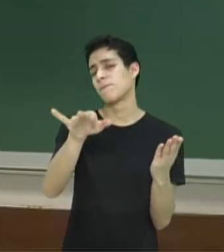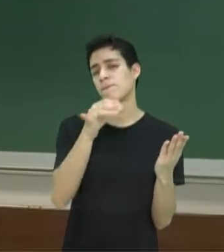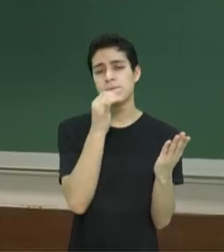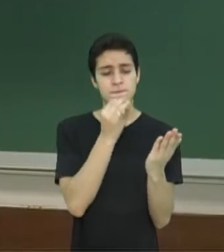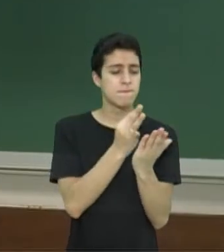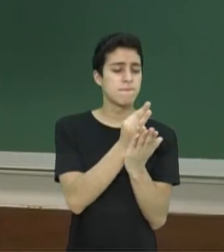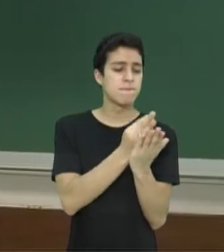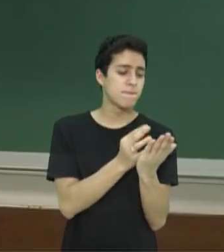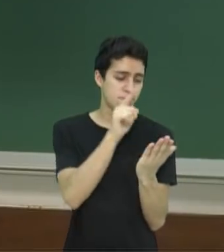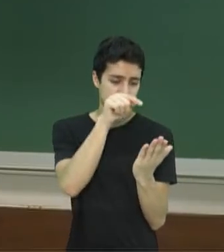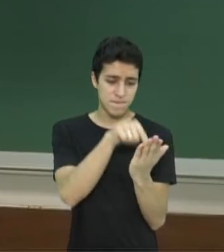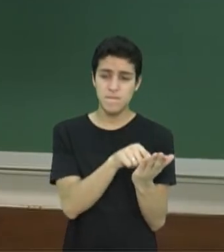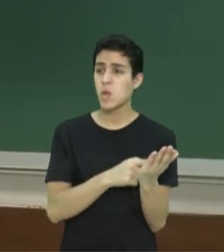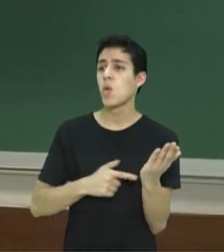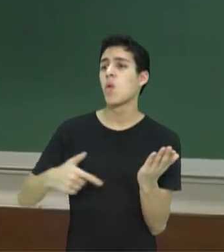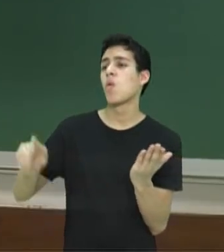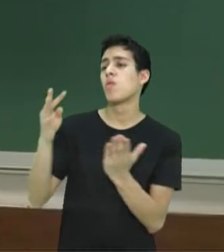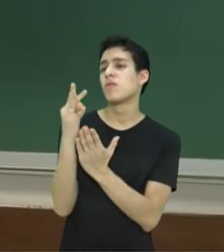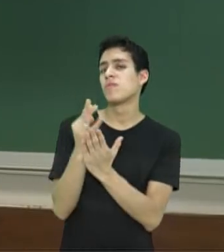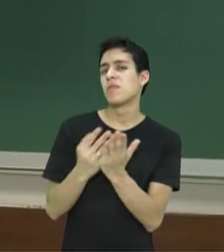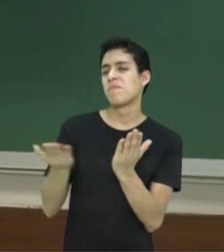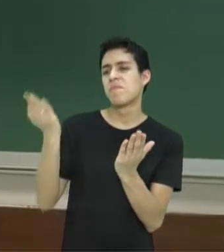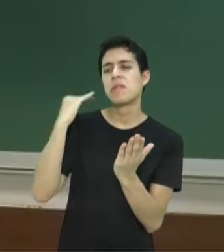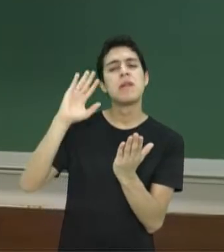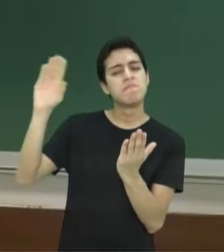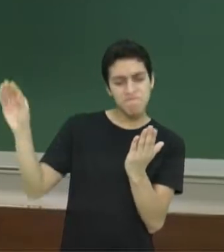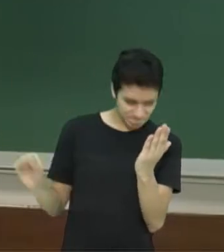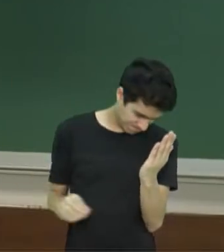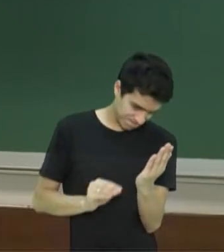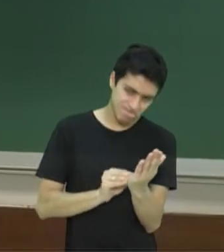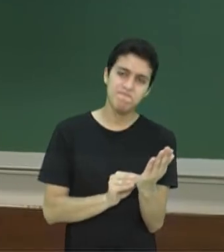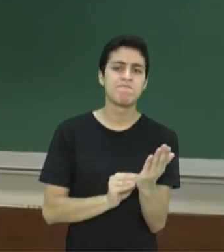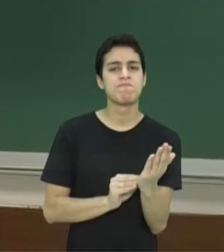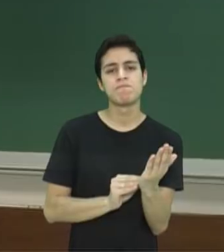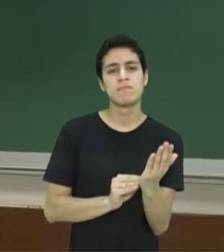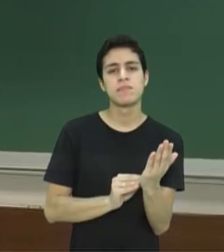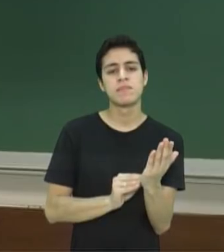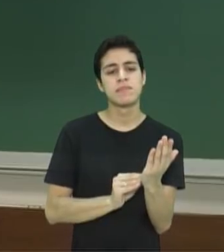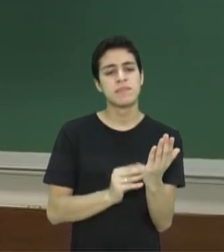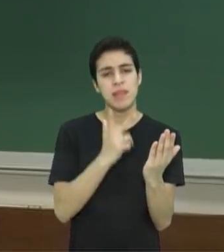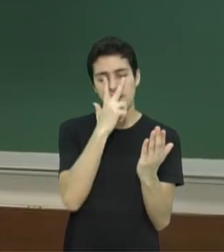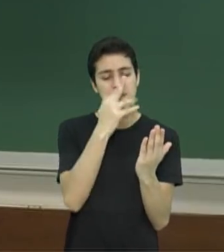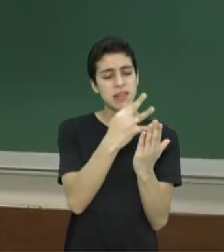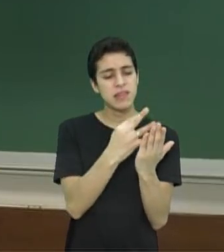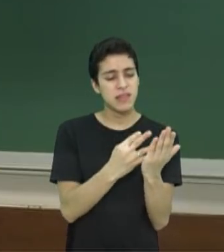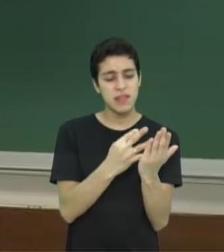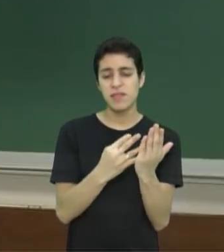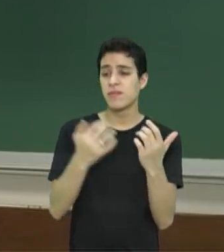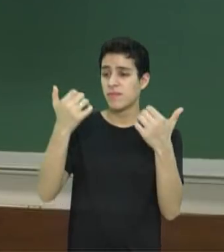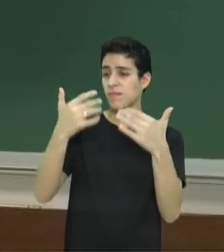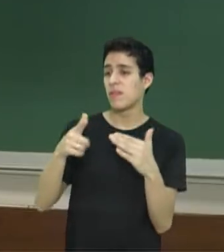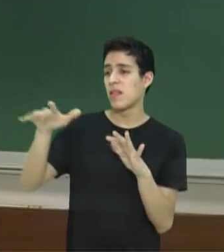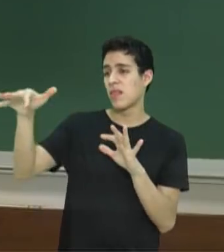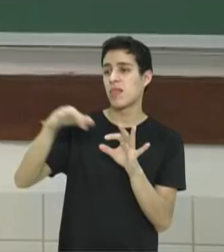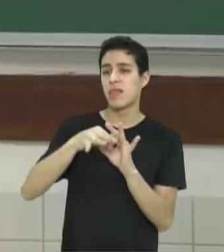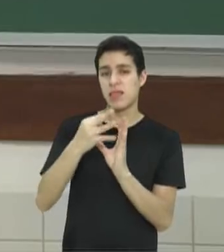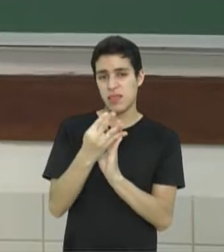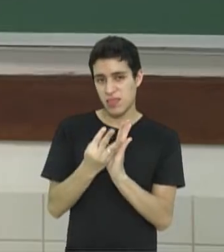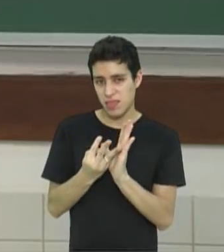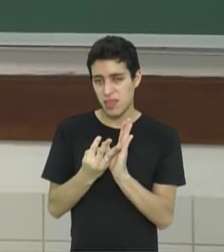texto eu cito outro texto passado. Eu uso um texto para falar do outro texto. Então, eu